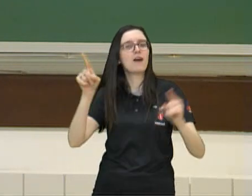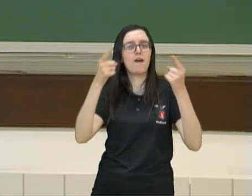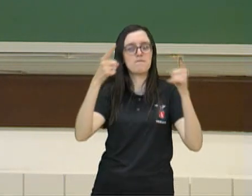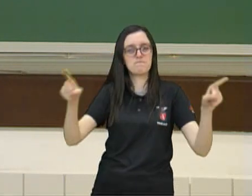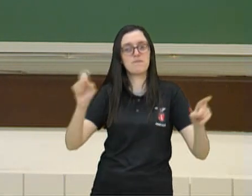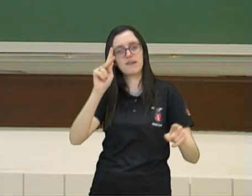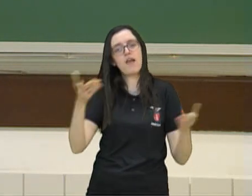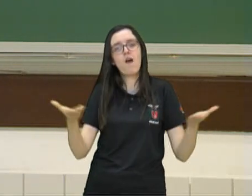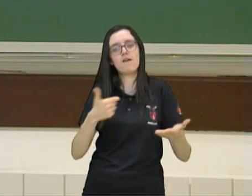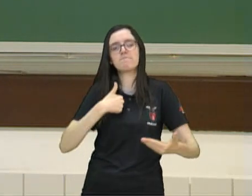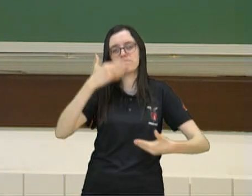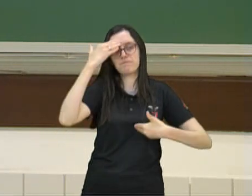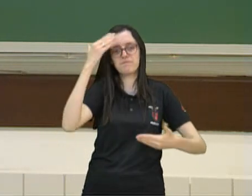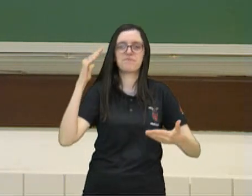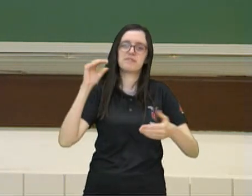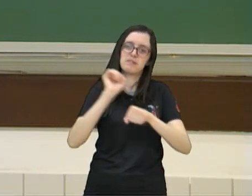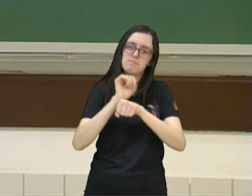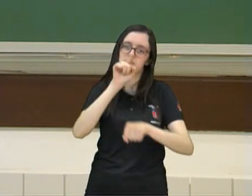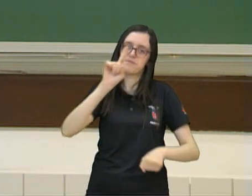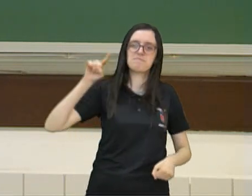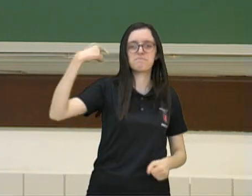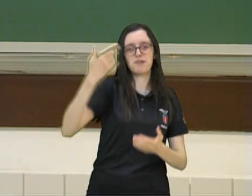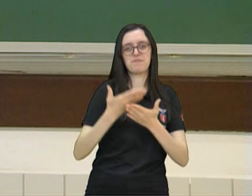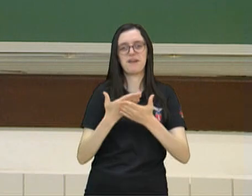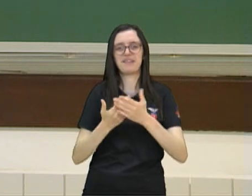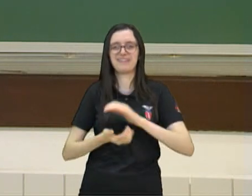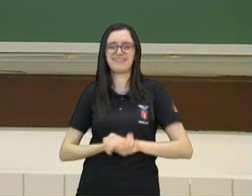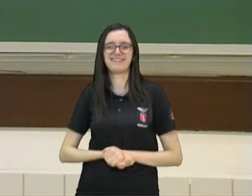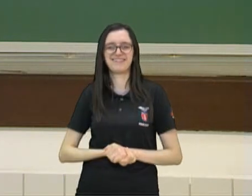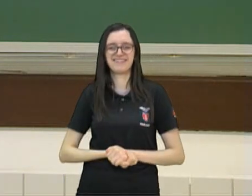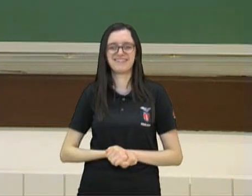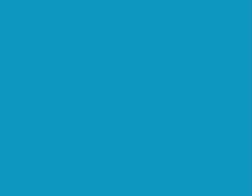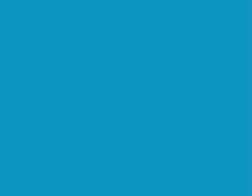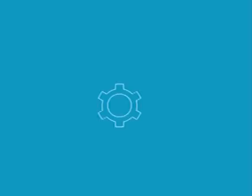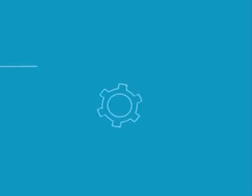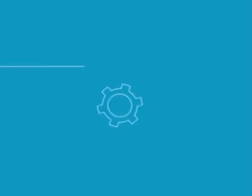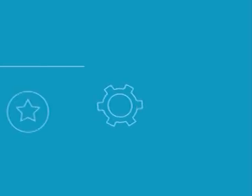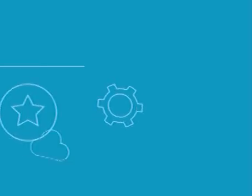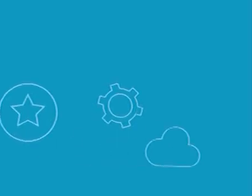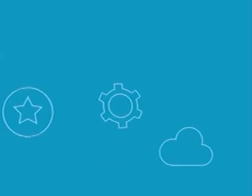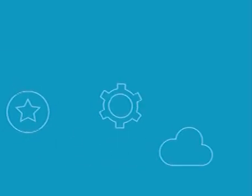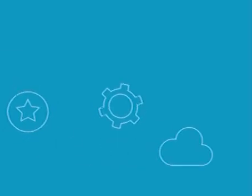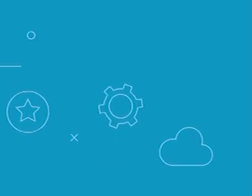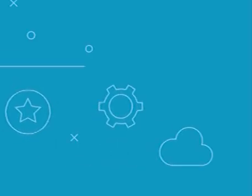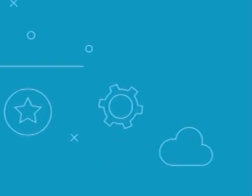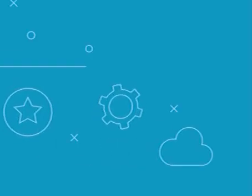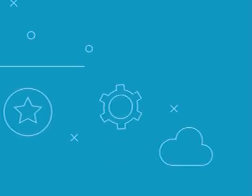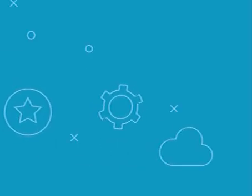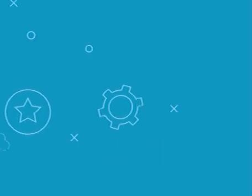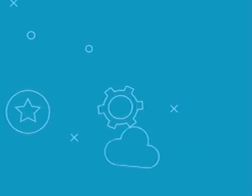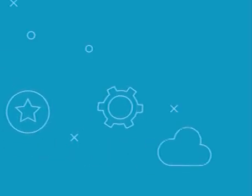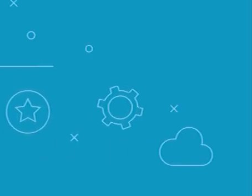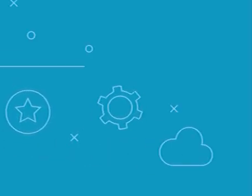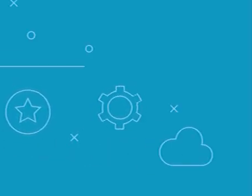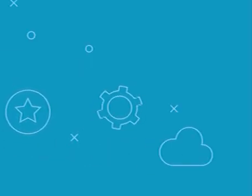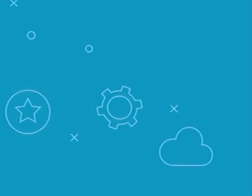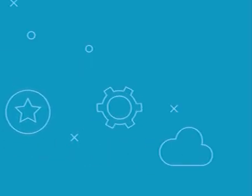músicas. Por hoje eu agradeço e aguardo vocês na próxima aula.